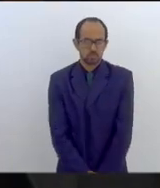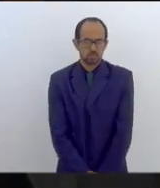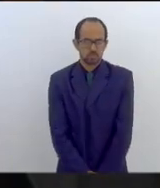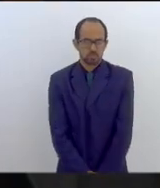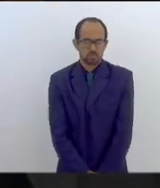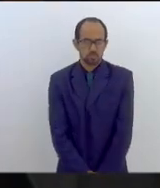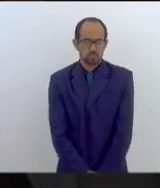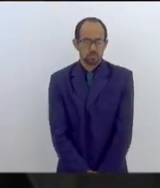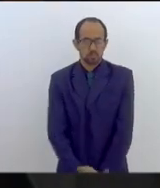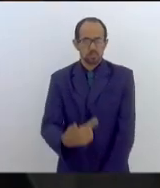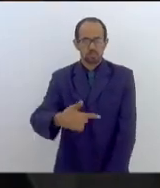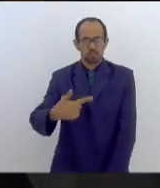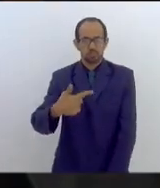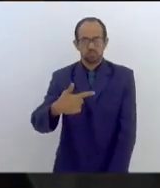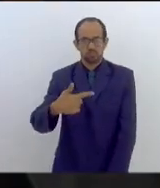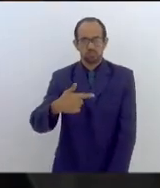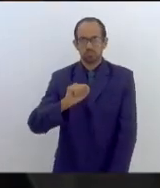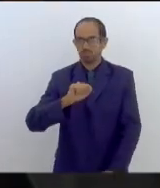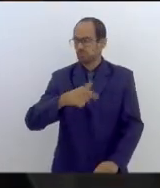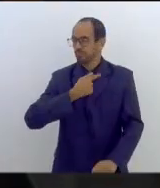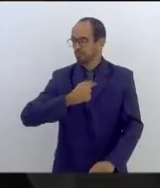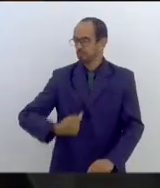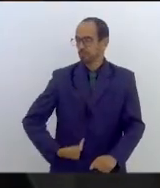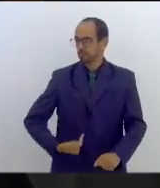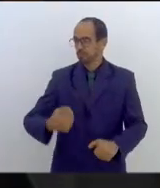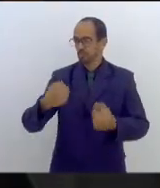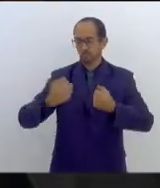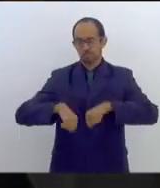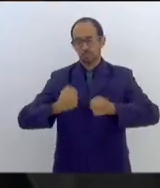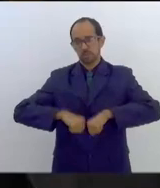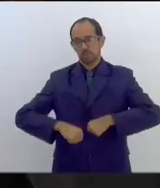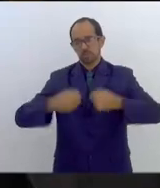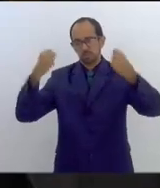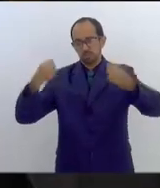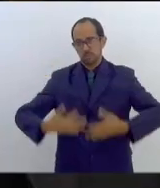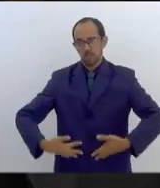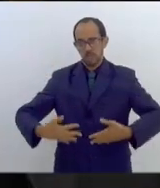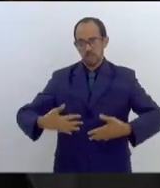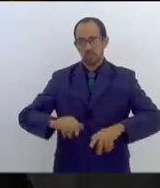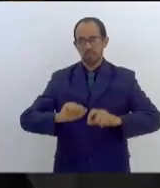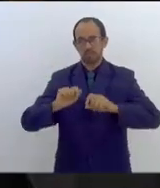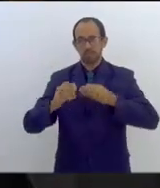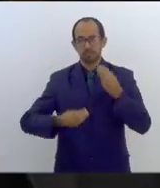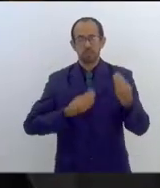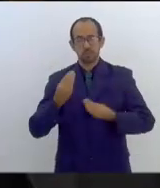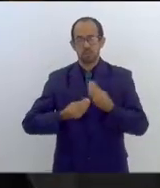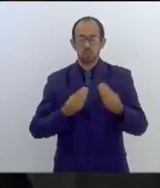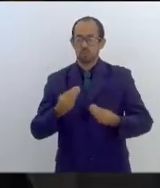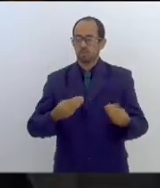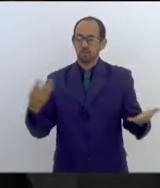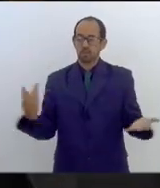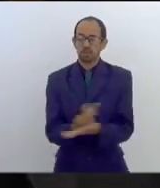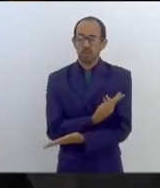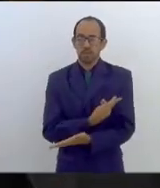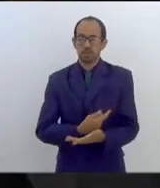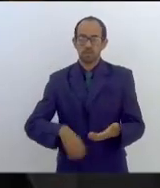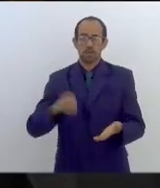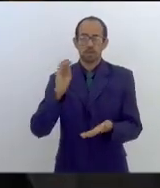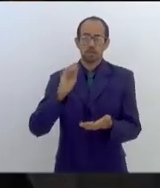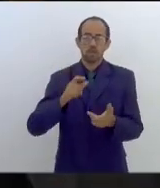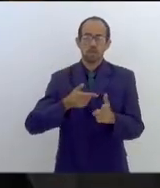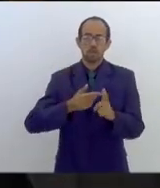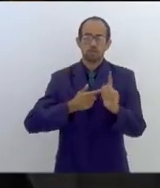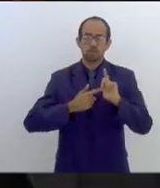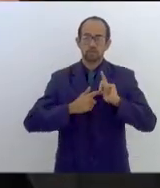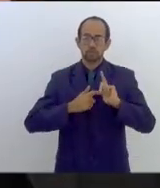Em segundo lugar, o governo tem que dizer como é que ficam as pendências que a CCR tem